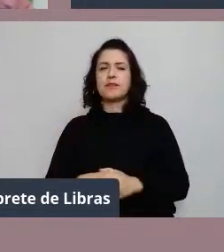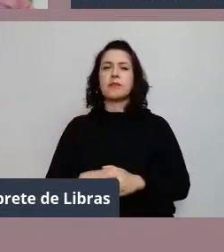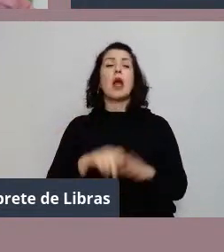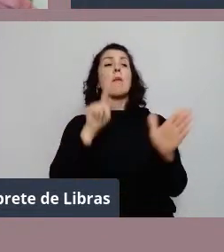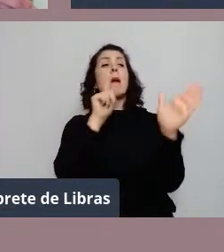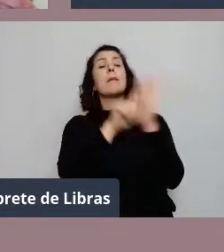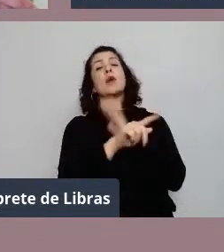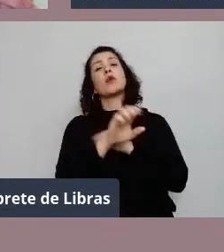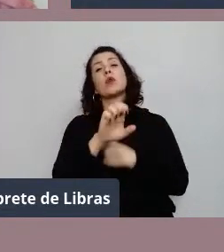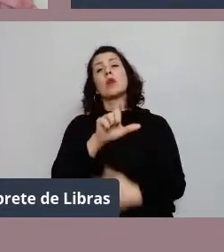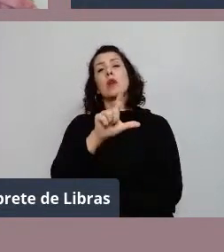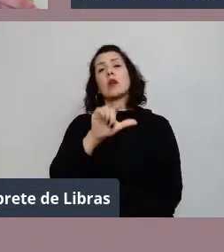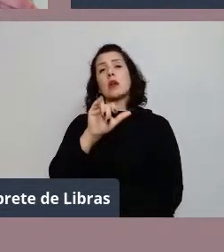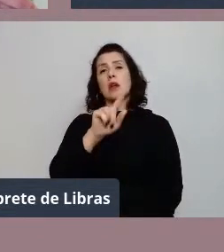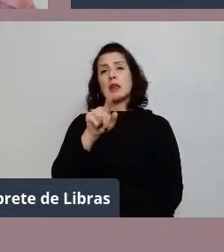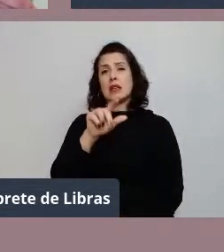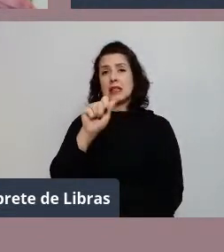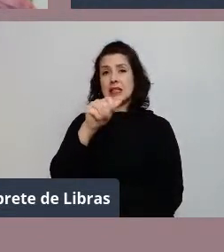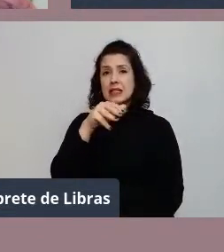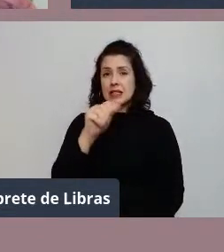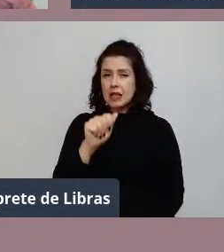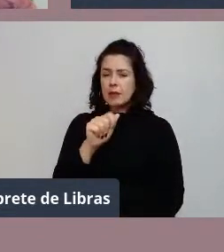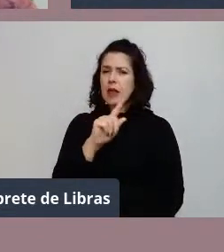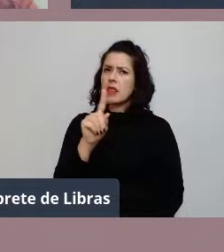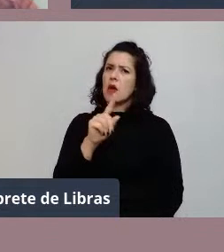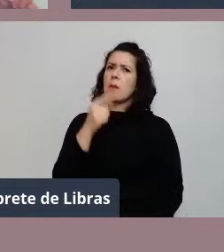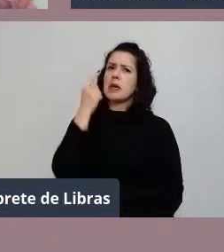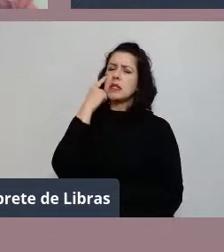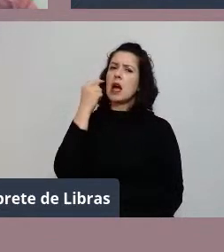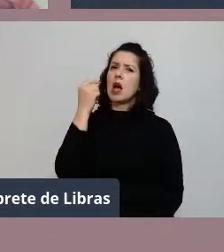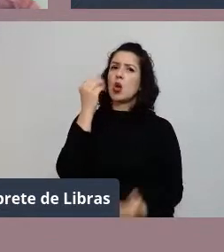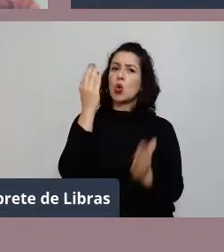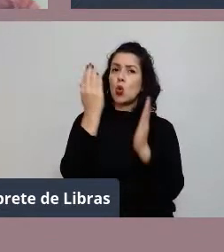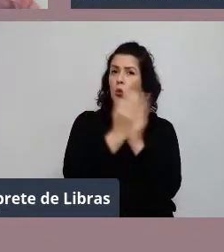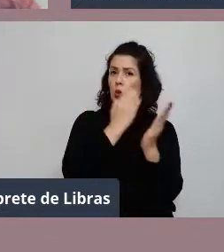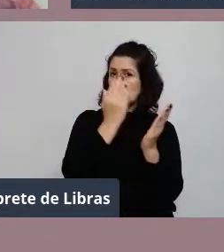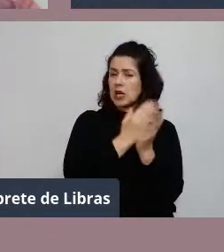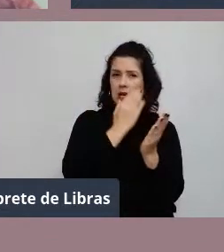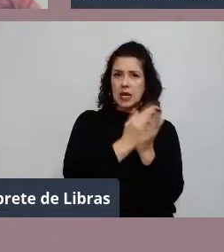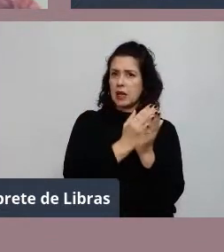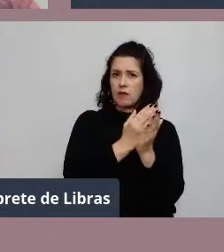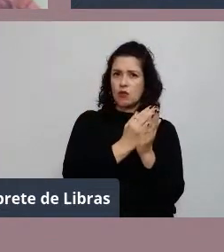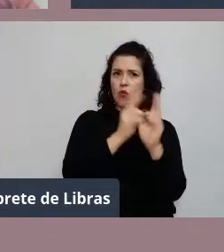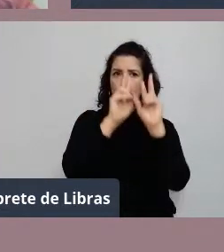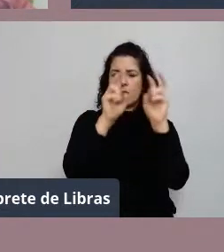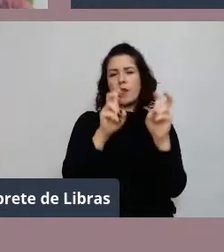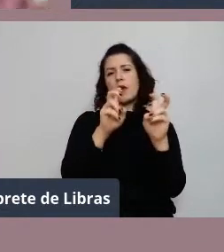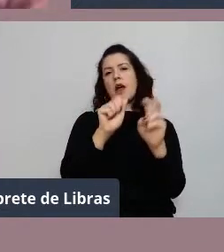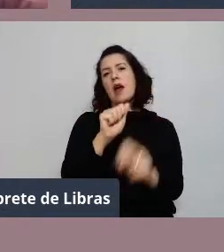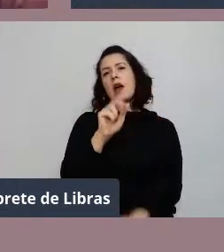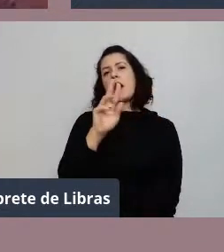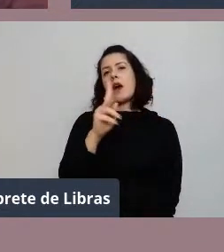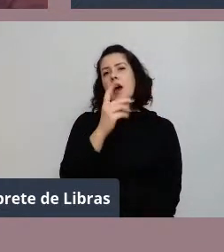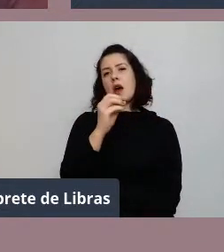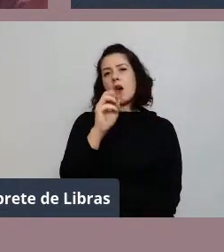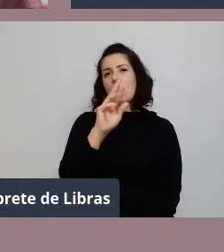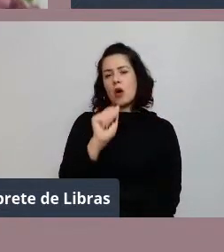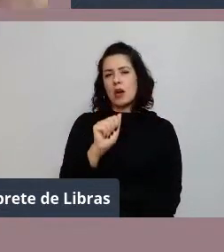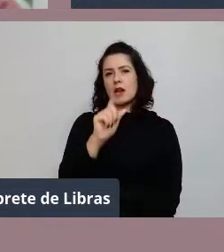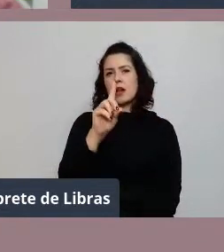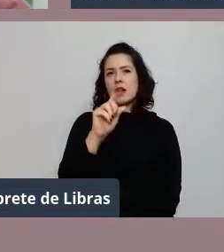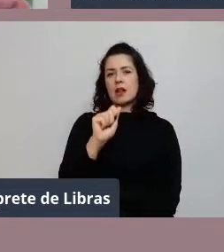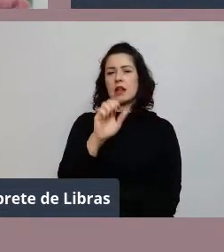sair da Hora da Estrela, porque já estamos nos manuscritos, né? Mas Elisama ajudou o Carlos Mendes de